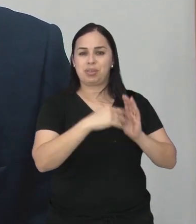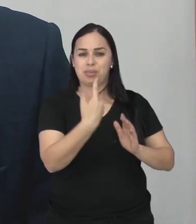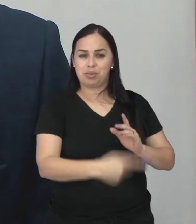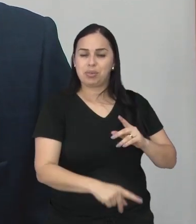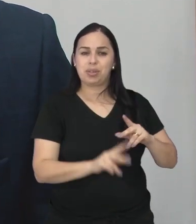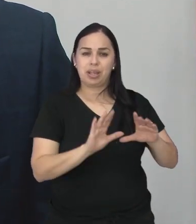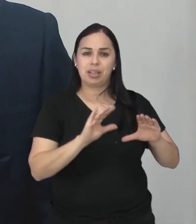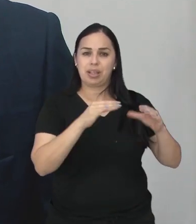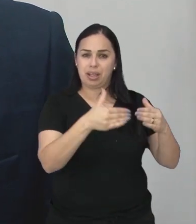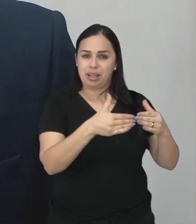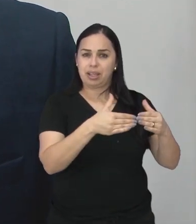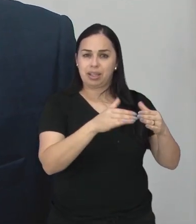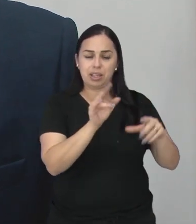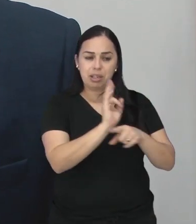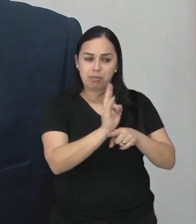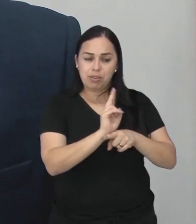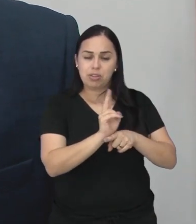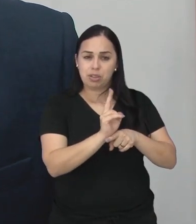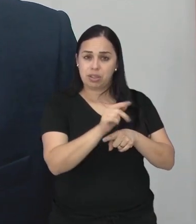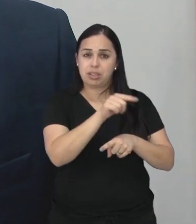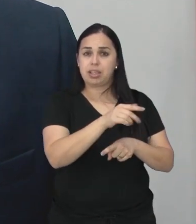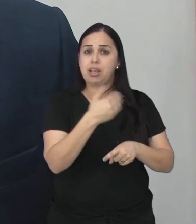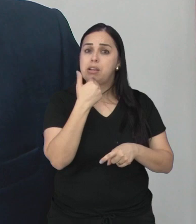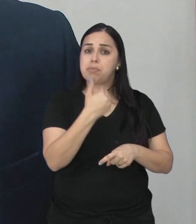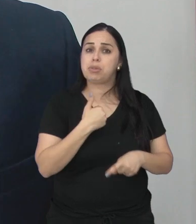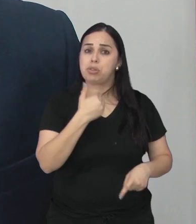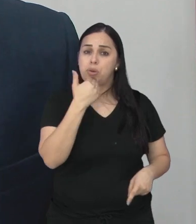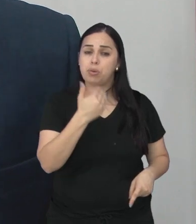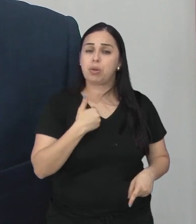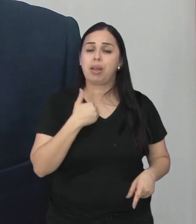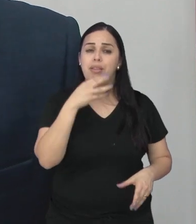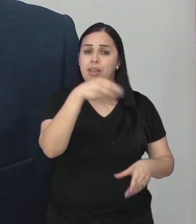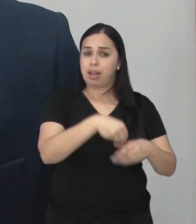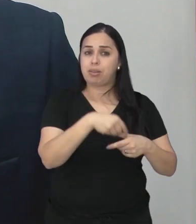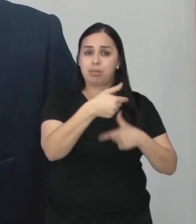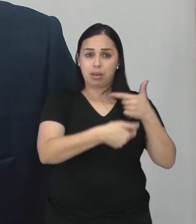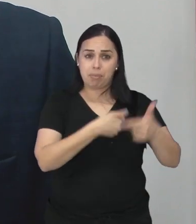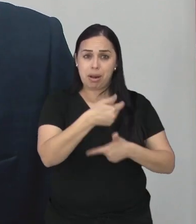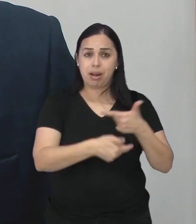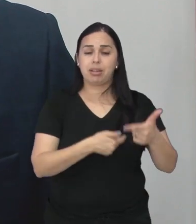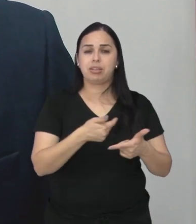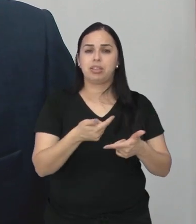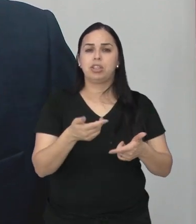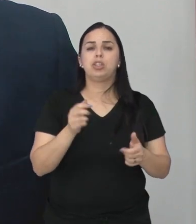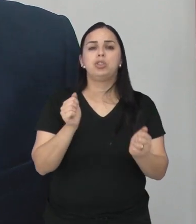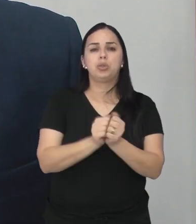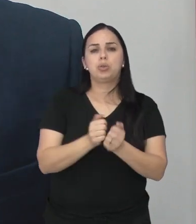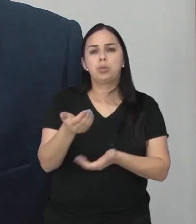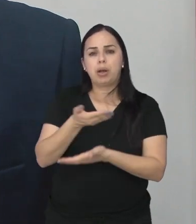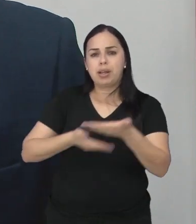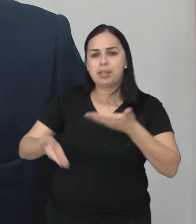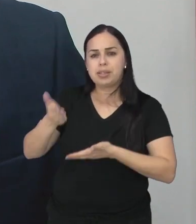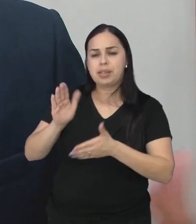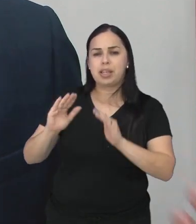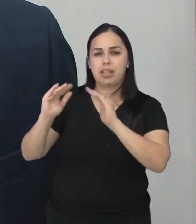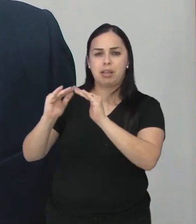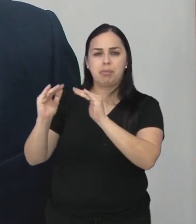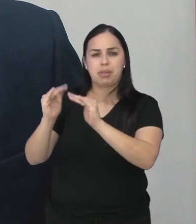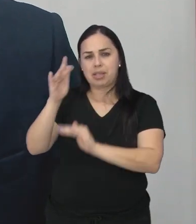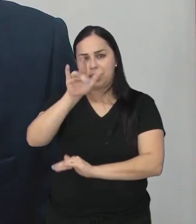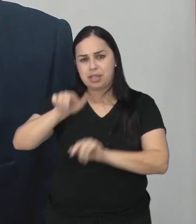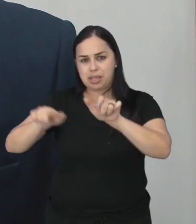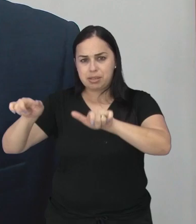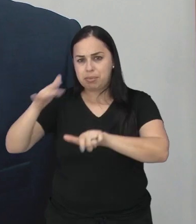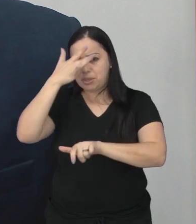da cidade. E uma das maiores demandas que eles têm no seu trabalho no dia a dia, na interação com os moradores, são